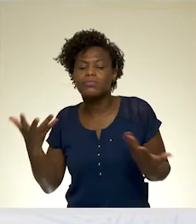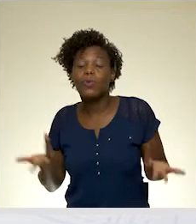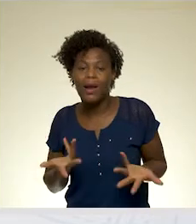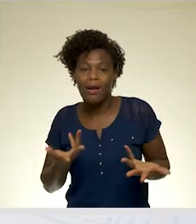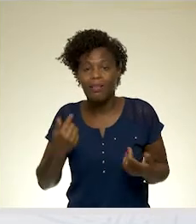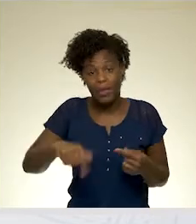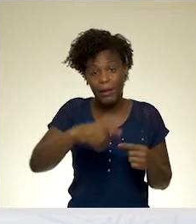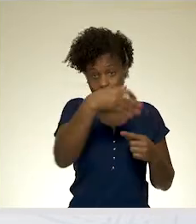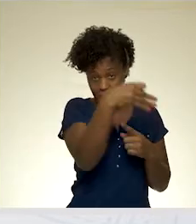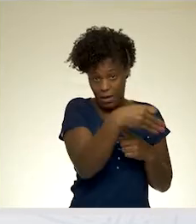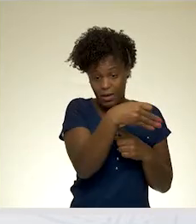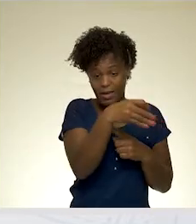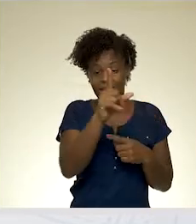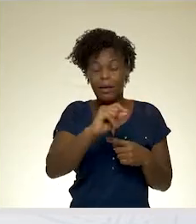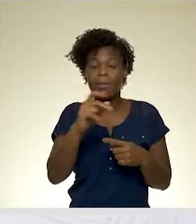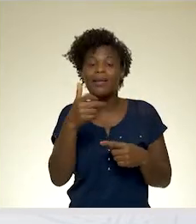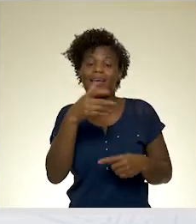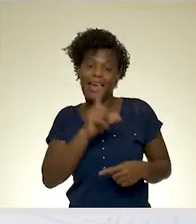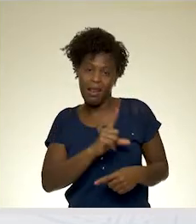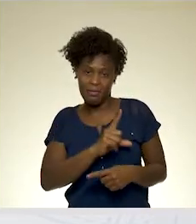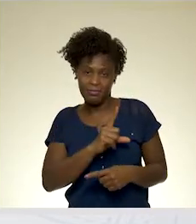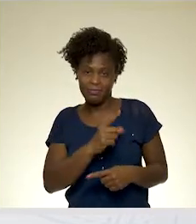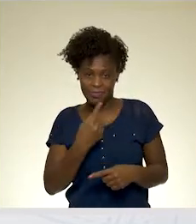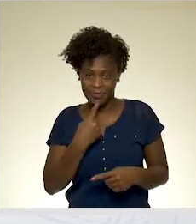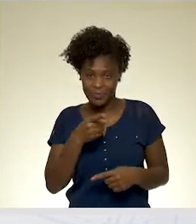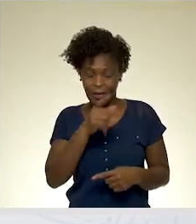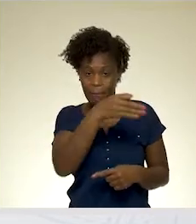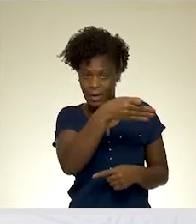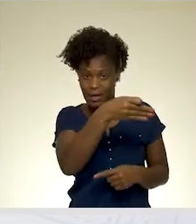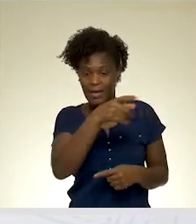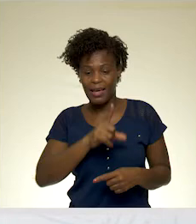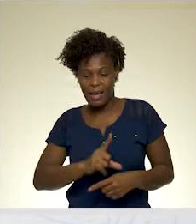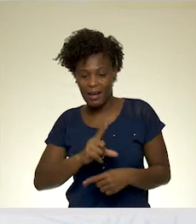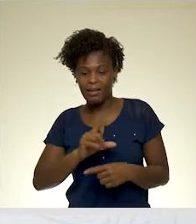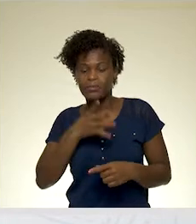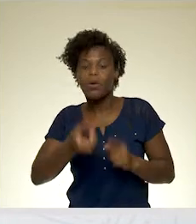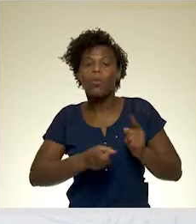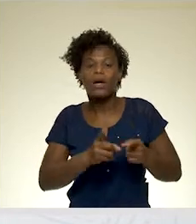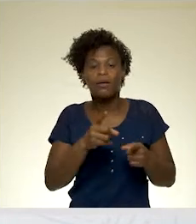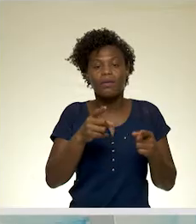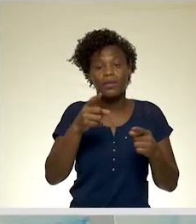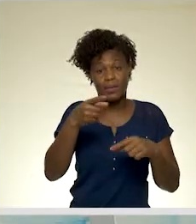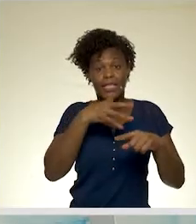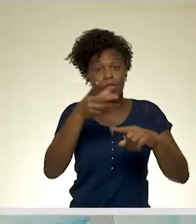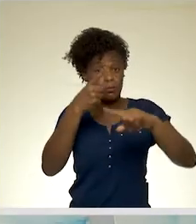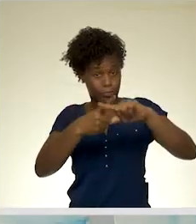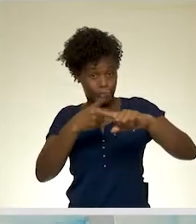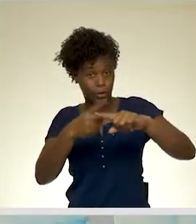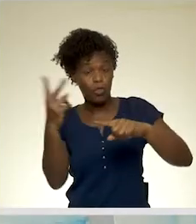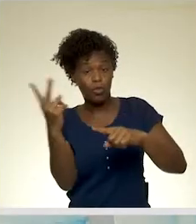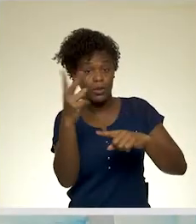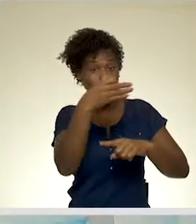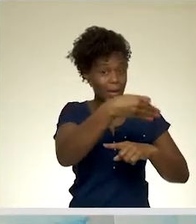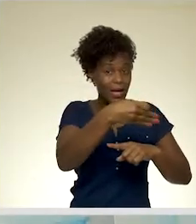variáveis, variável P e variável L. Pela definição, o produto das